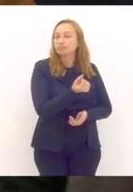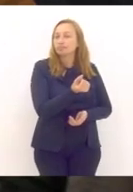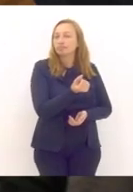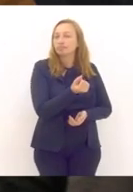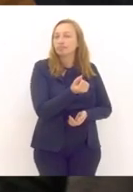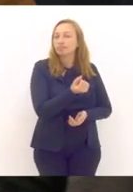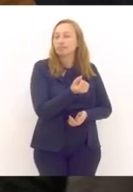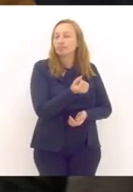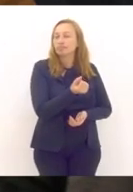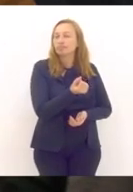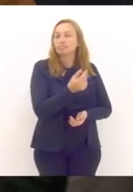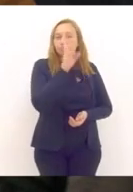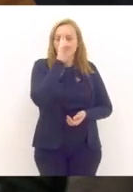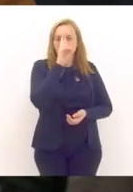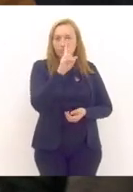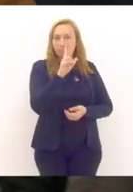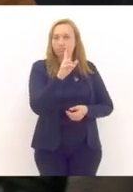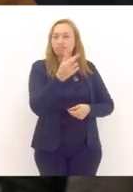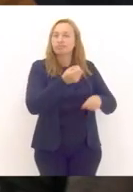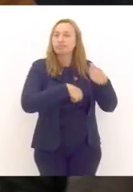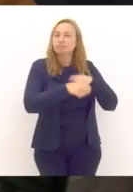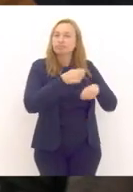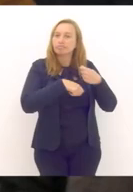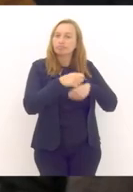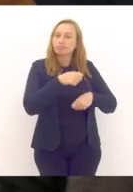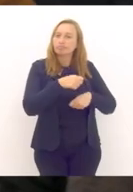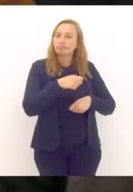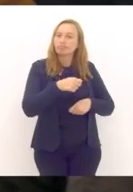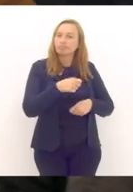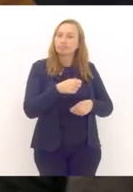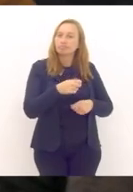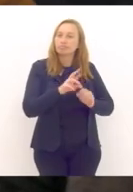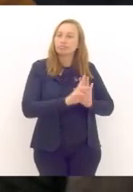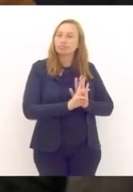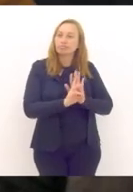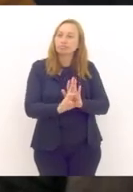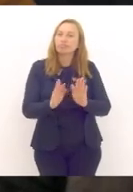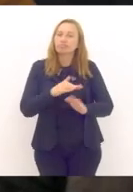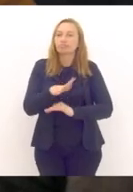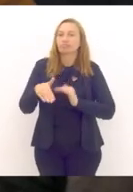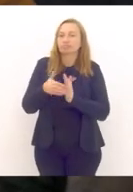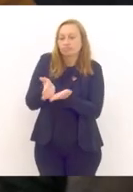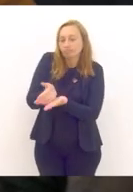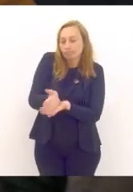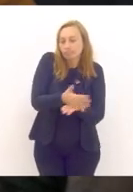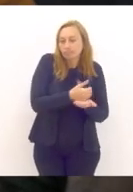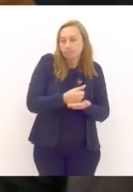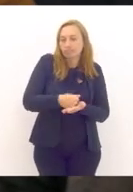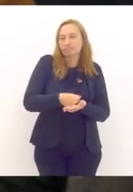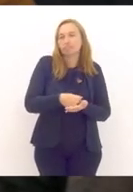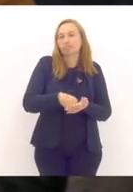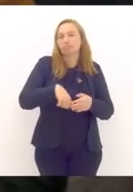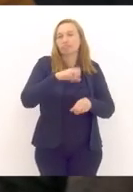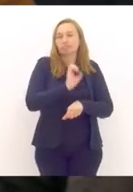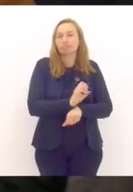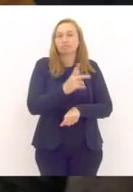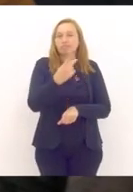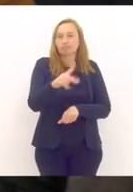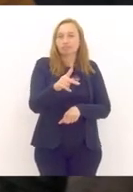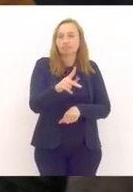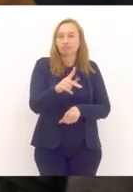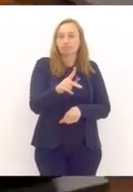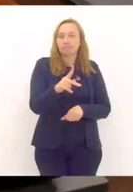E, além disso, quanto representa do total arrecadado do Estado a sua secretaria?